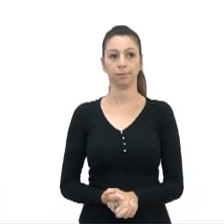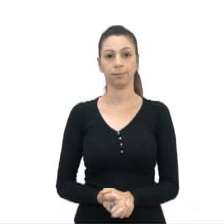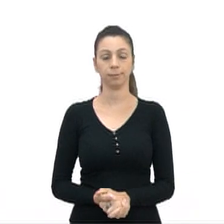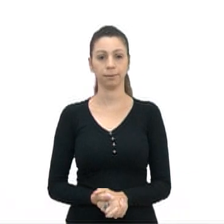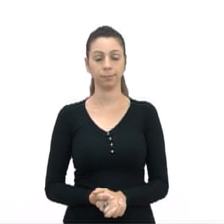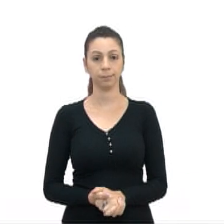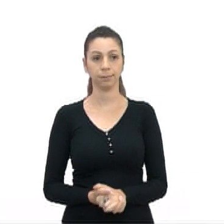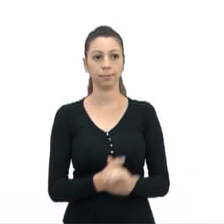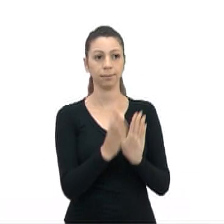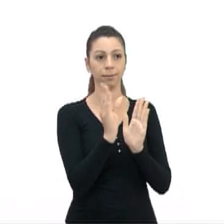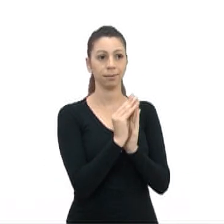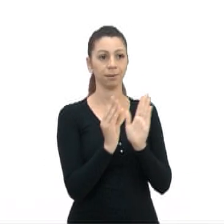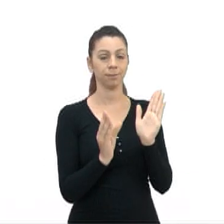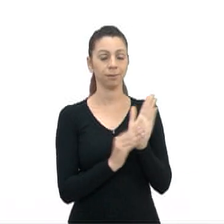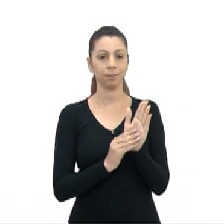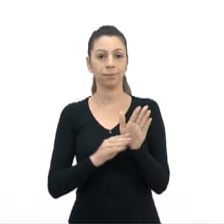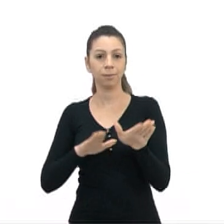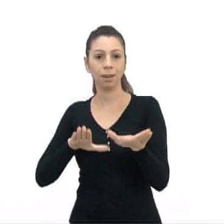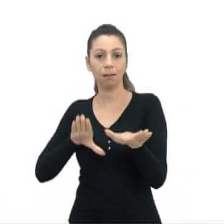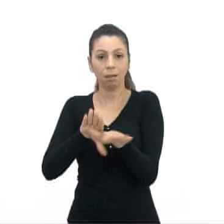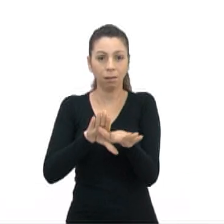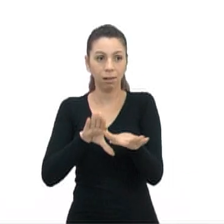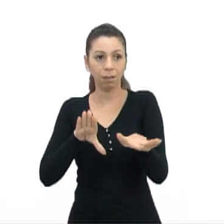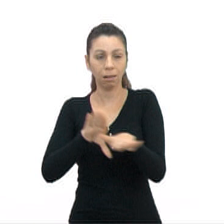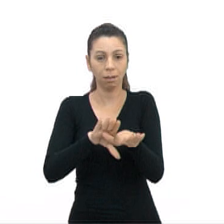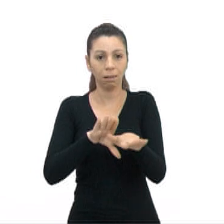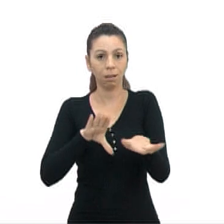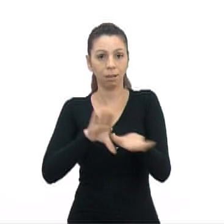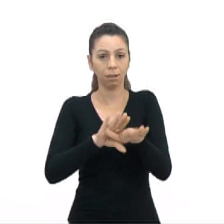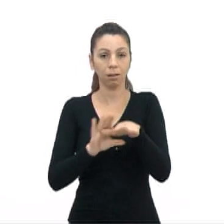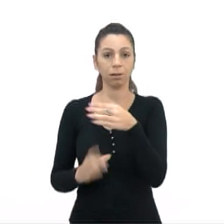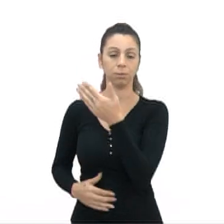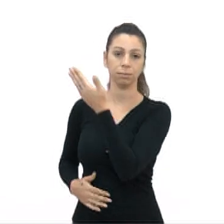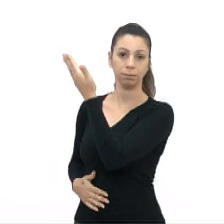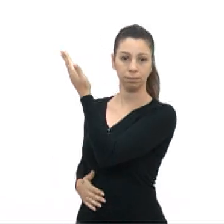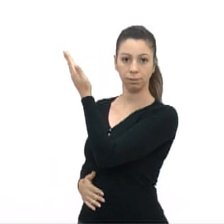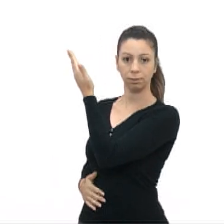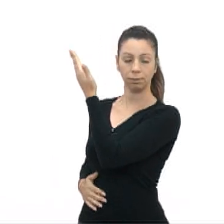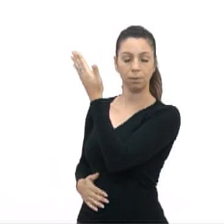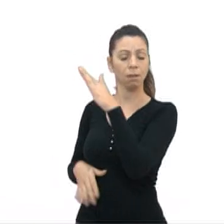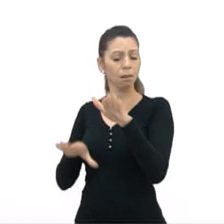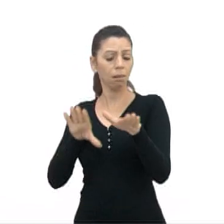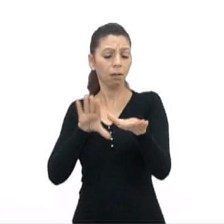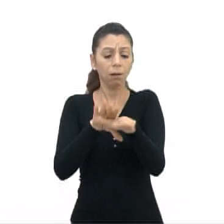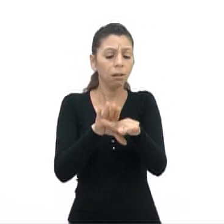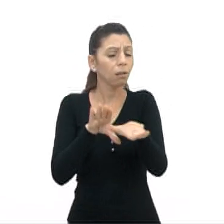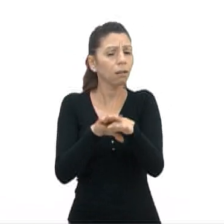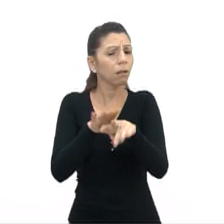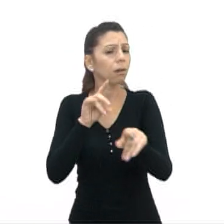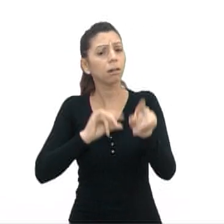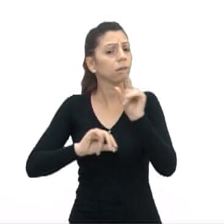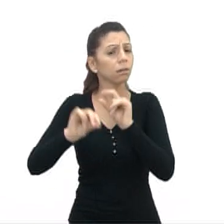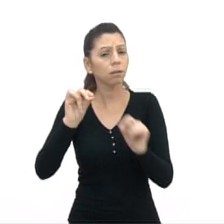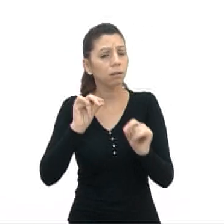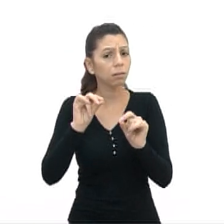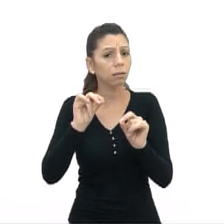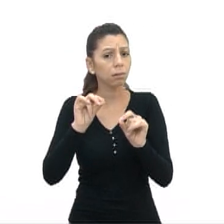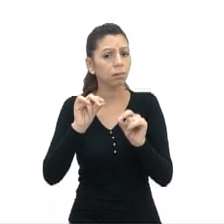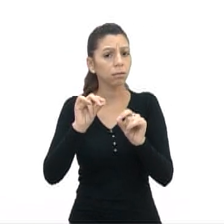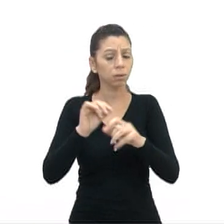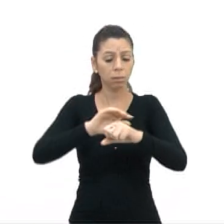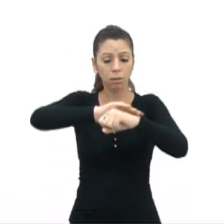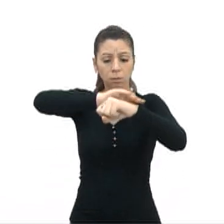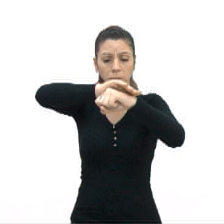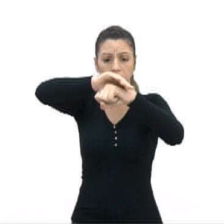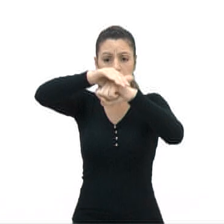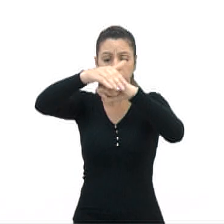com o conteúdo das placas tectônicas. As placas tectônicas. A crosta